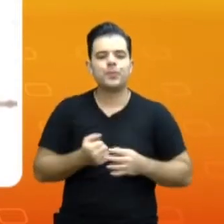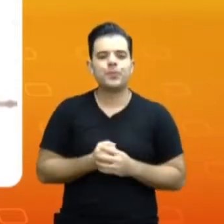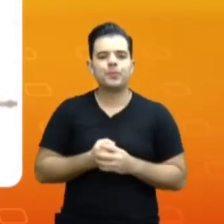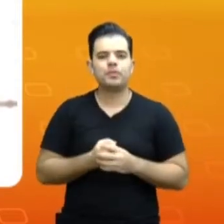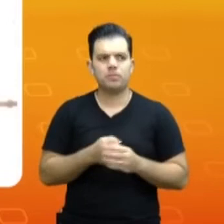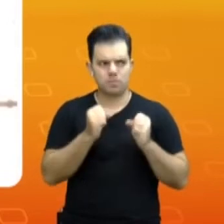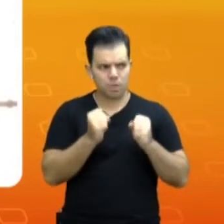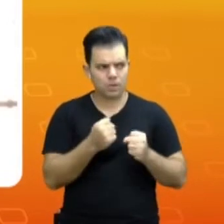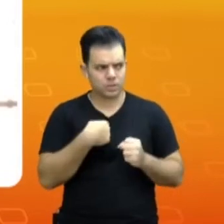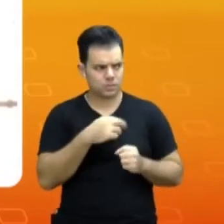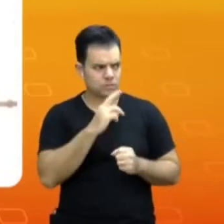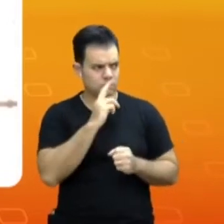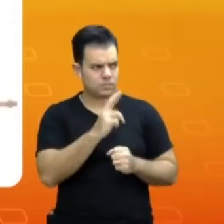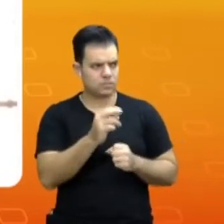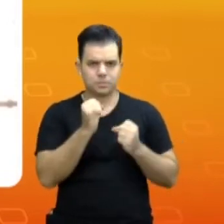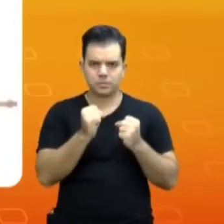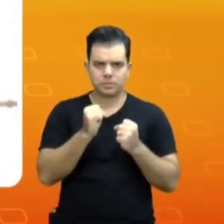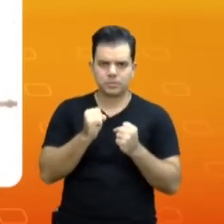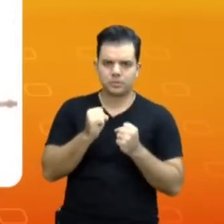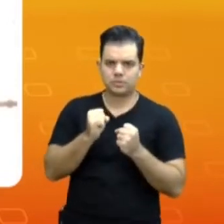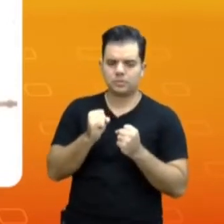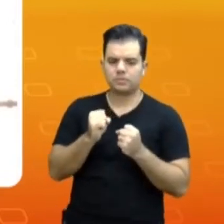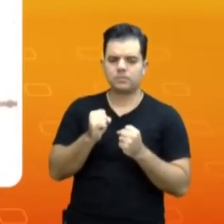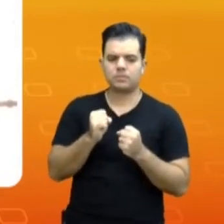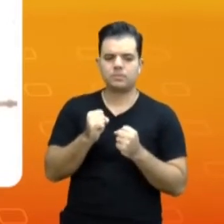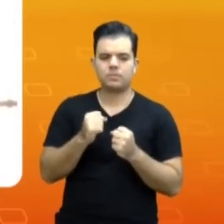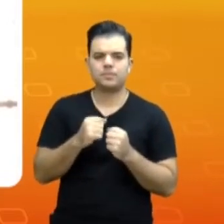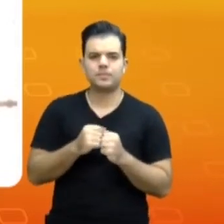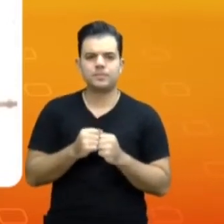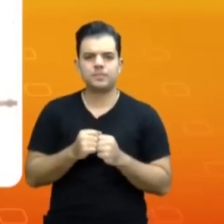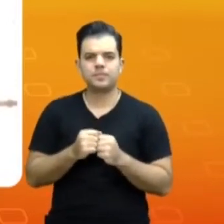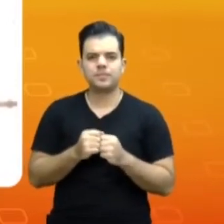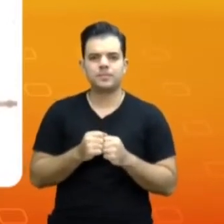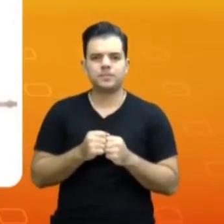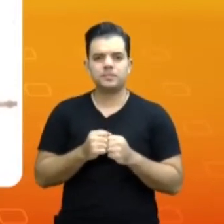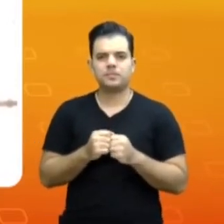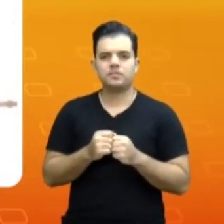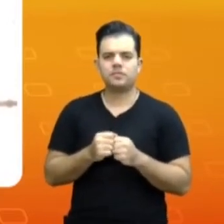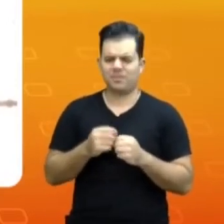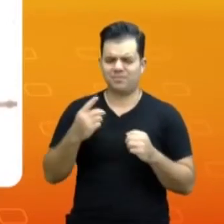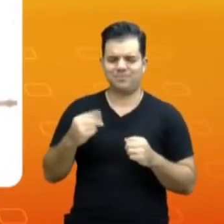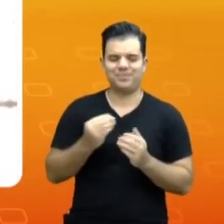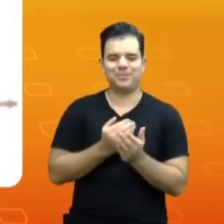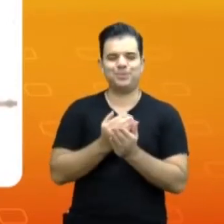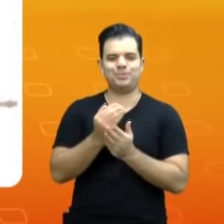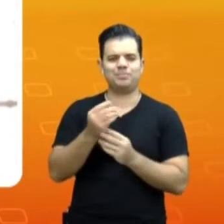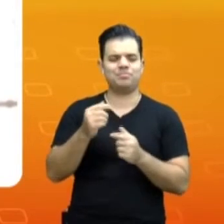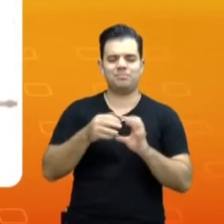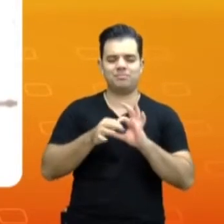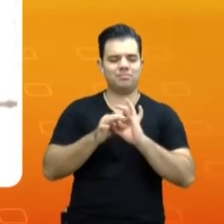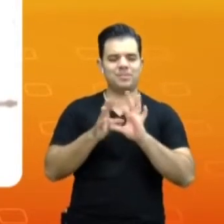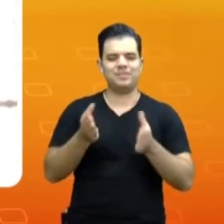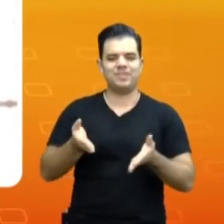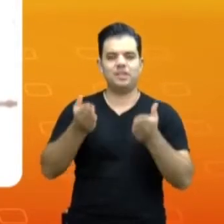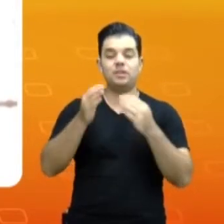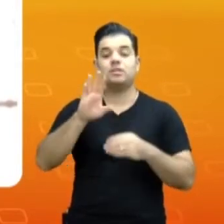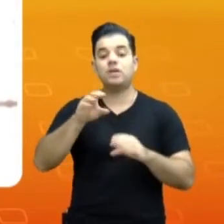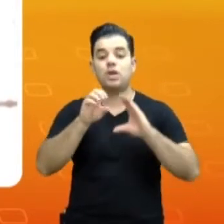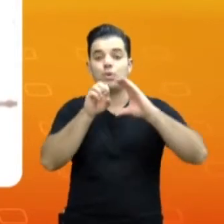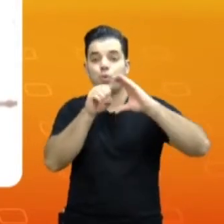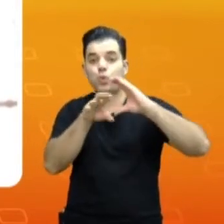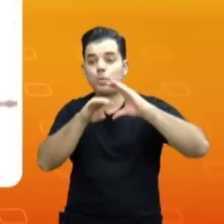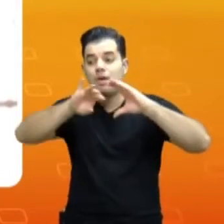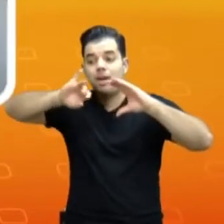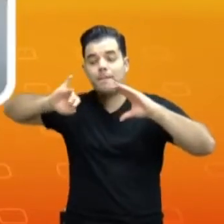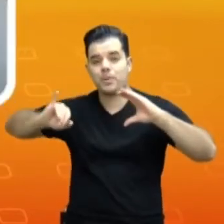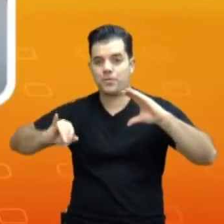Posso falar aqui, Thiago? Pode, vamos. Vai lá, vai lá. A Globo aproveitou,